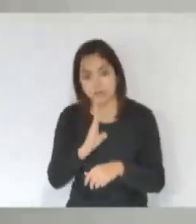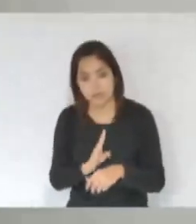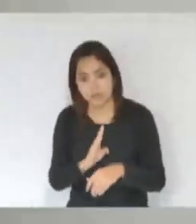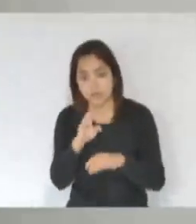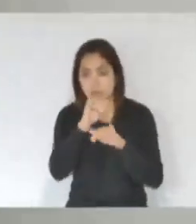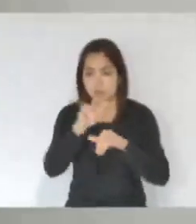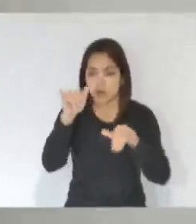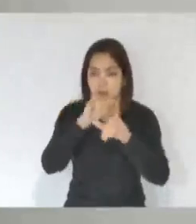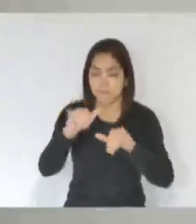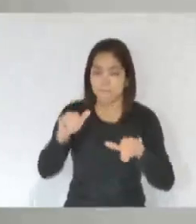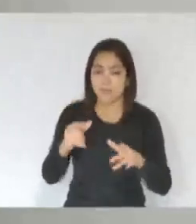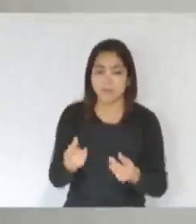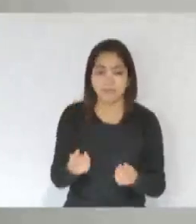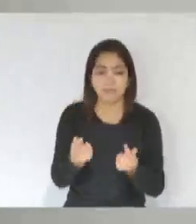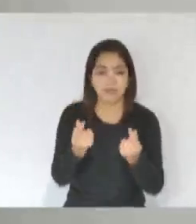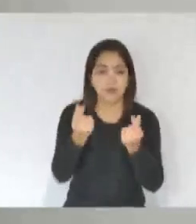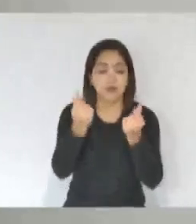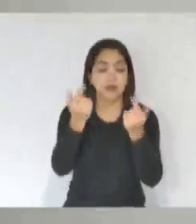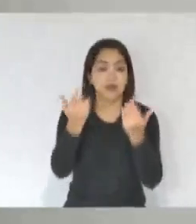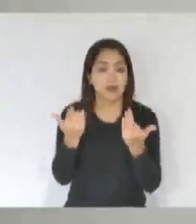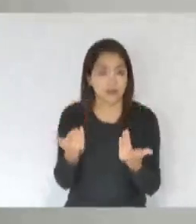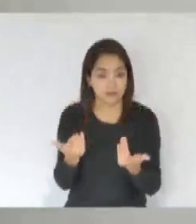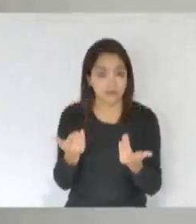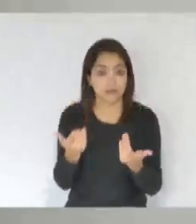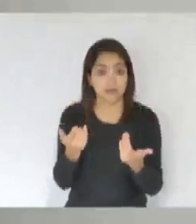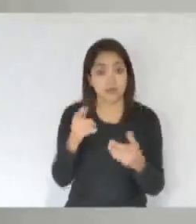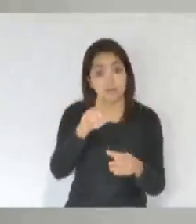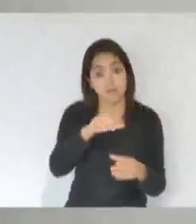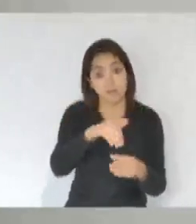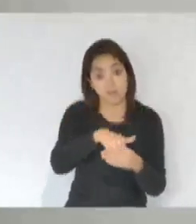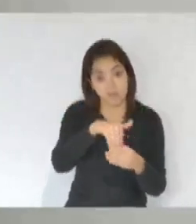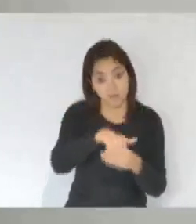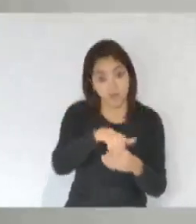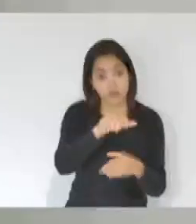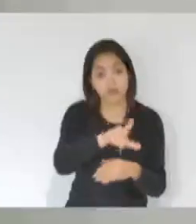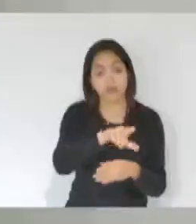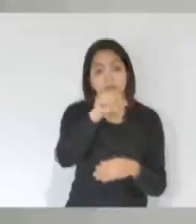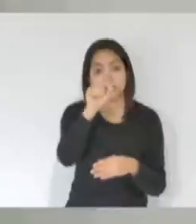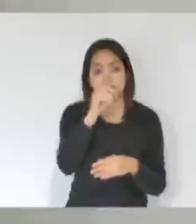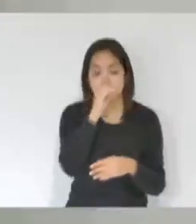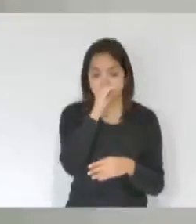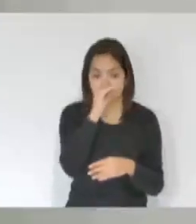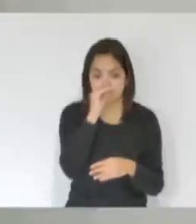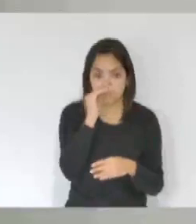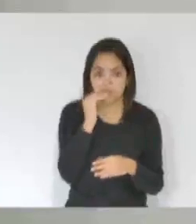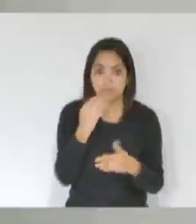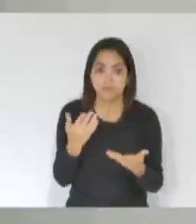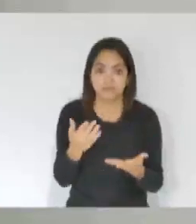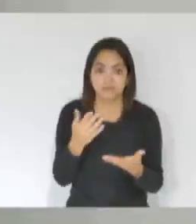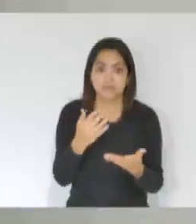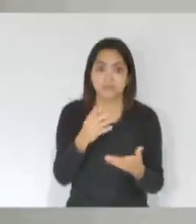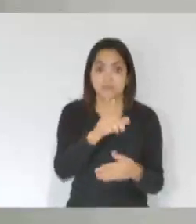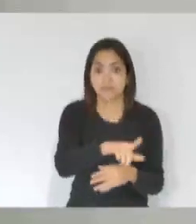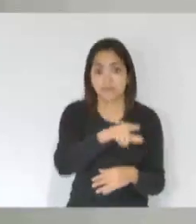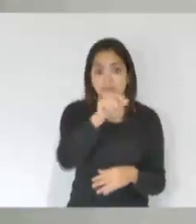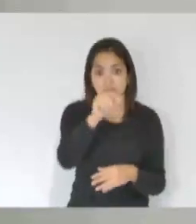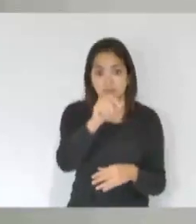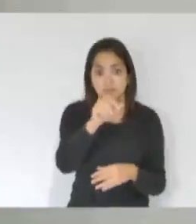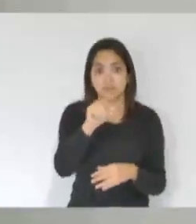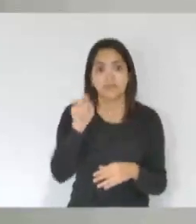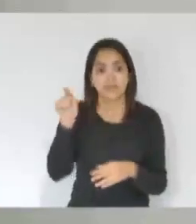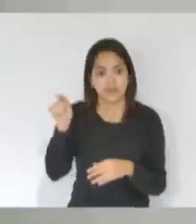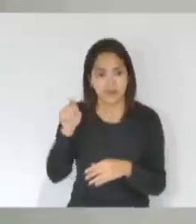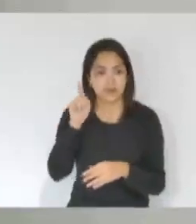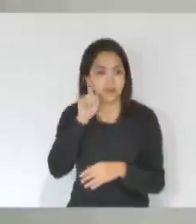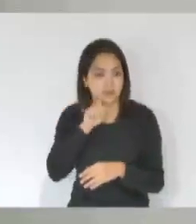bilionárias que podem eleger, e como aconteceu, elegeram o Donald Trump nos